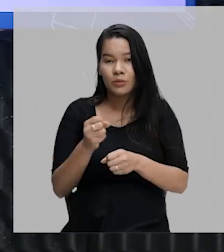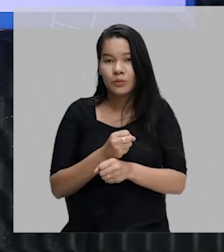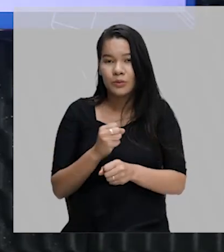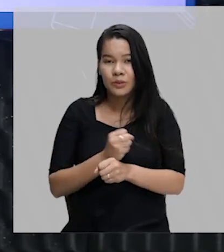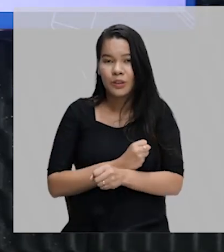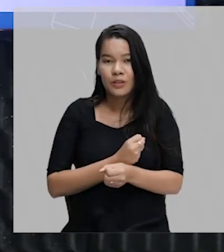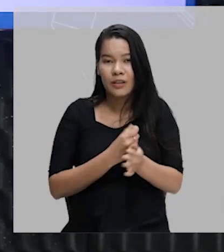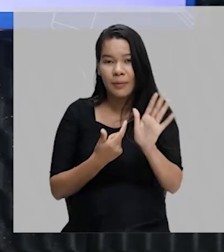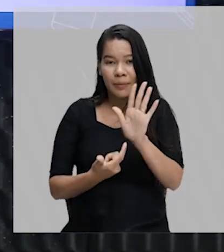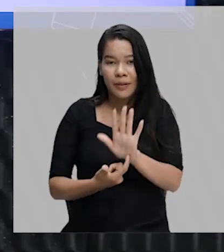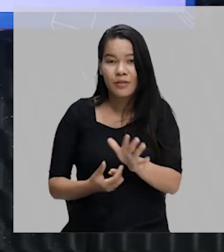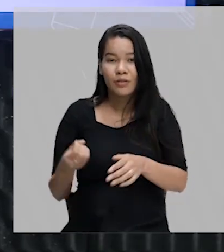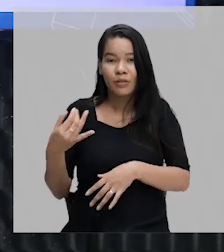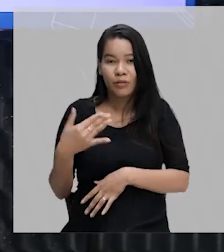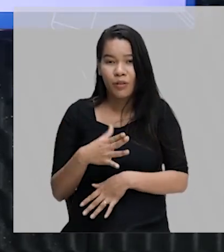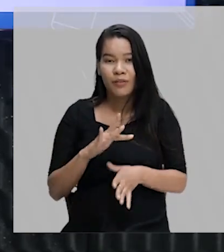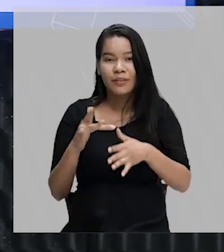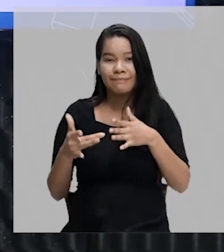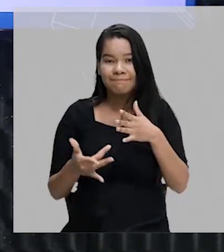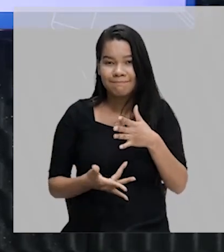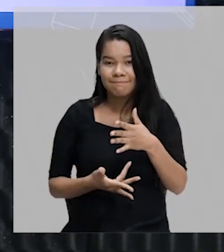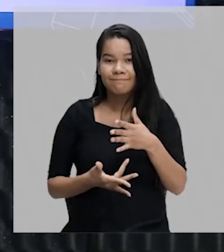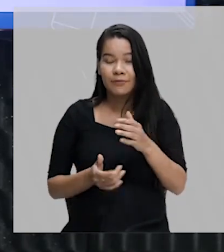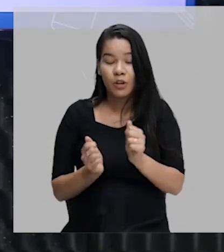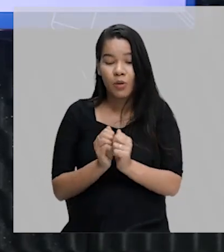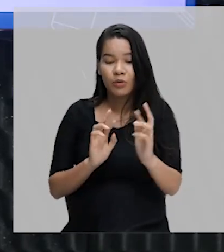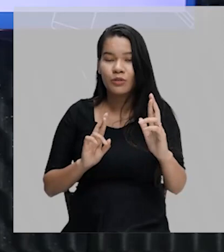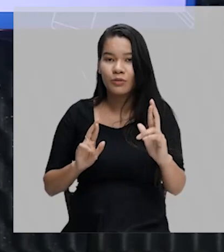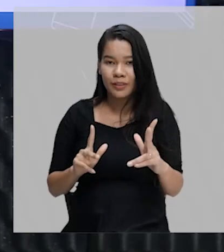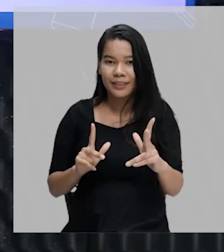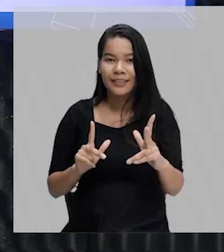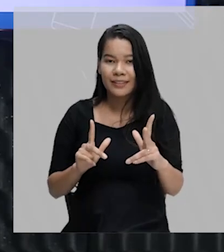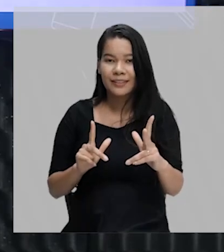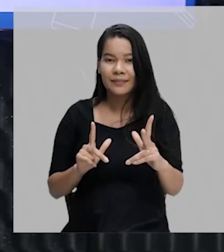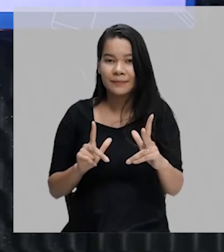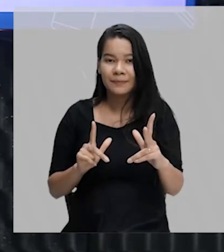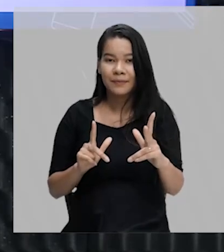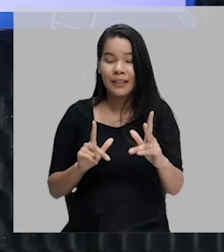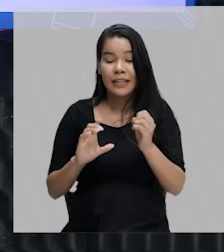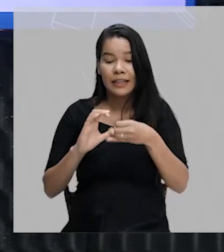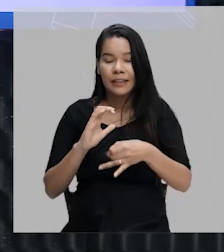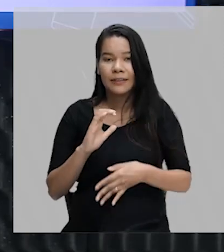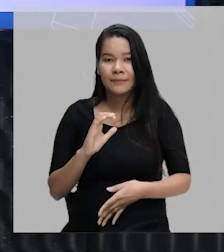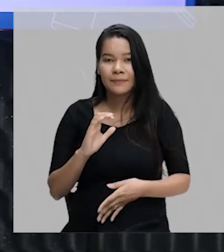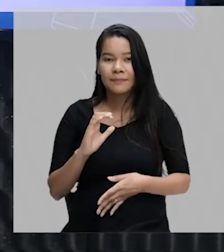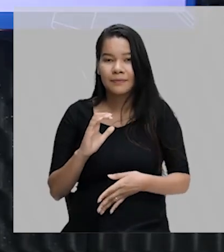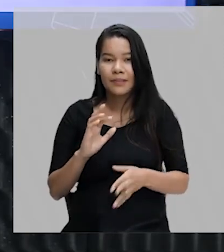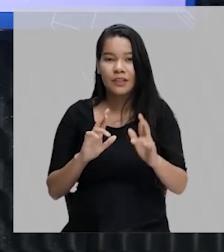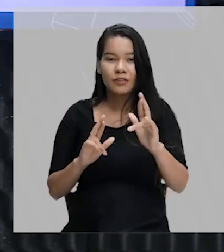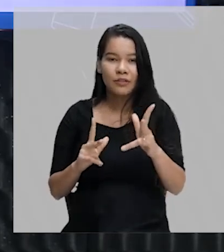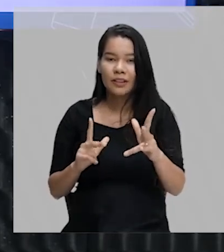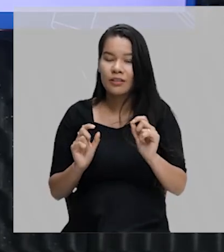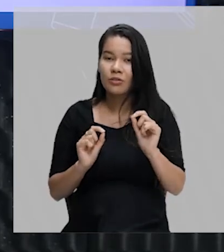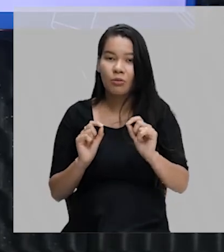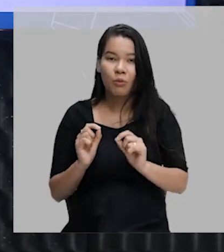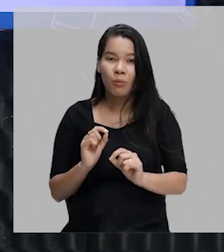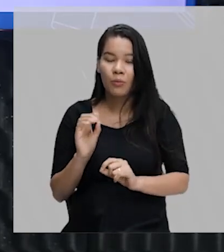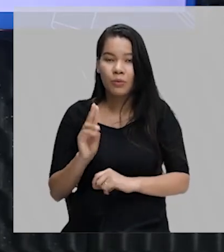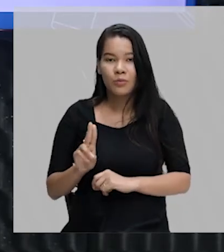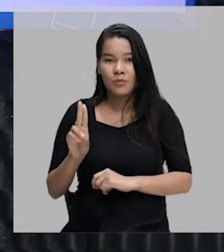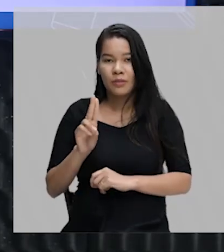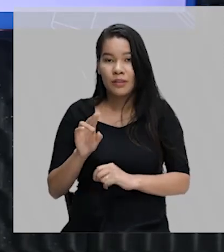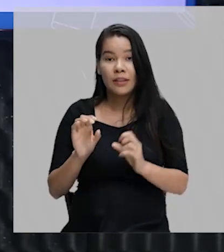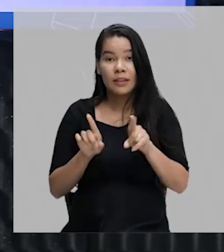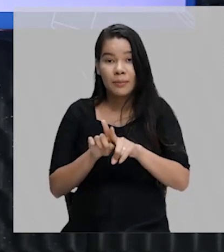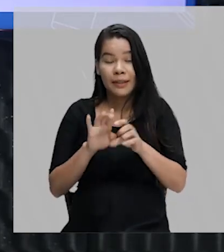surgindo novas redes sociais com diferentes interfaces e características, tá? Diferentes formas e